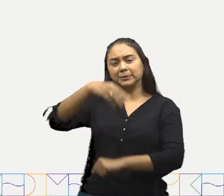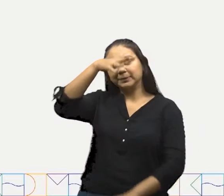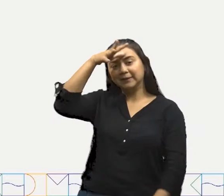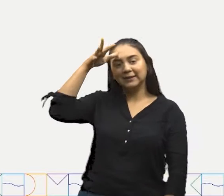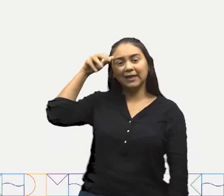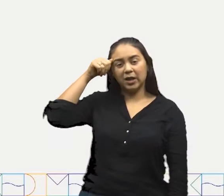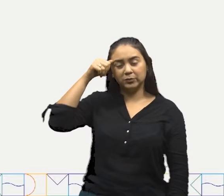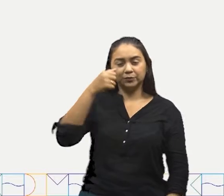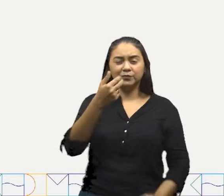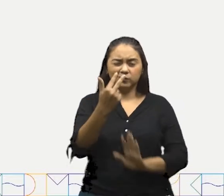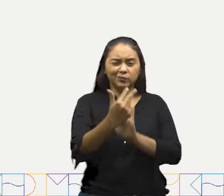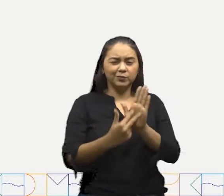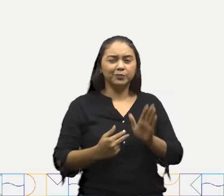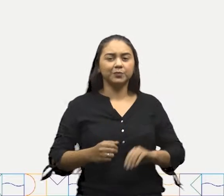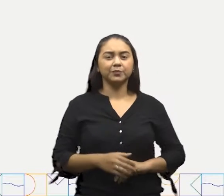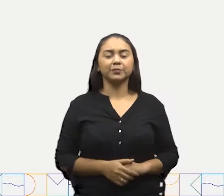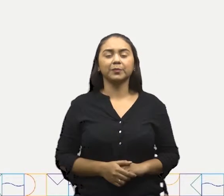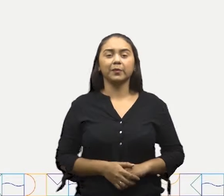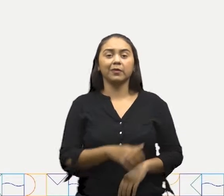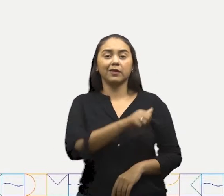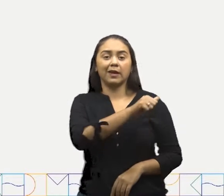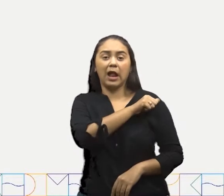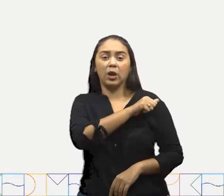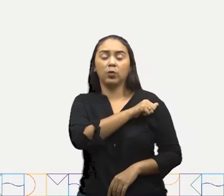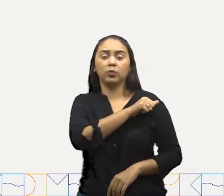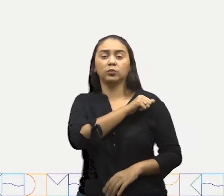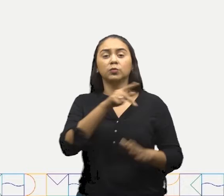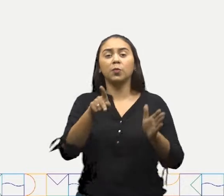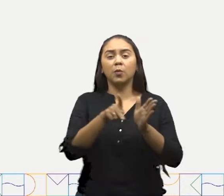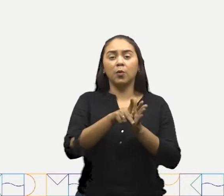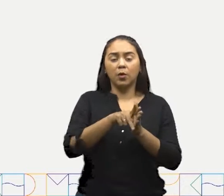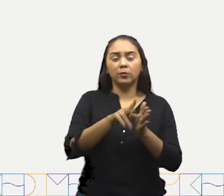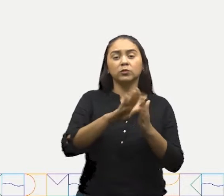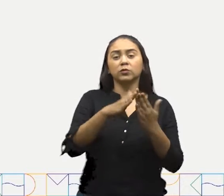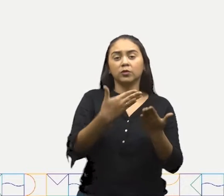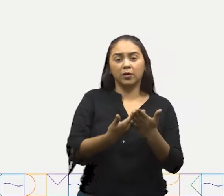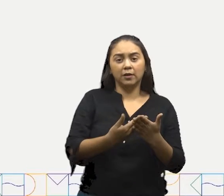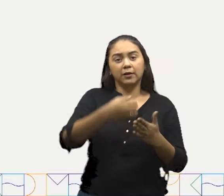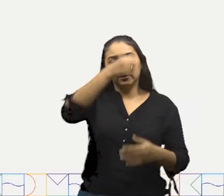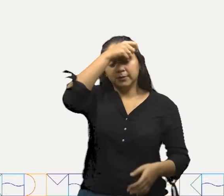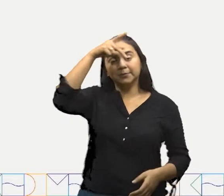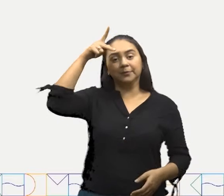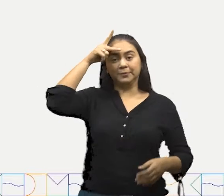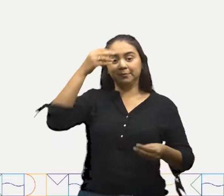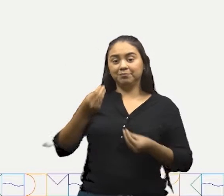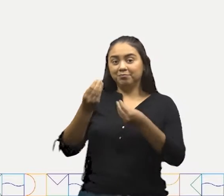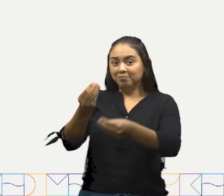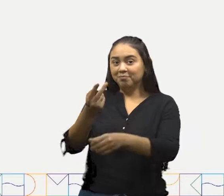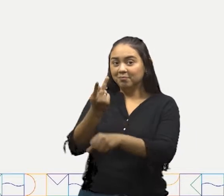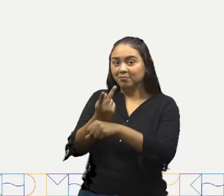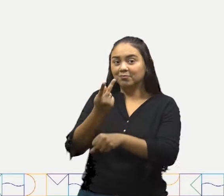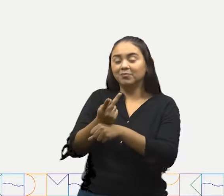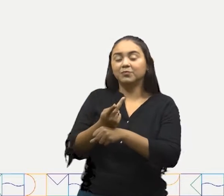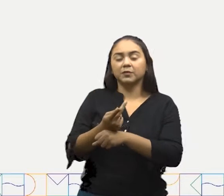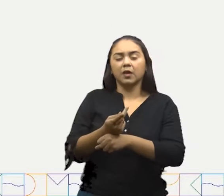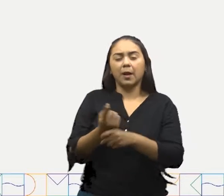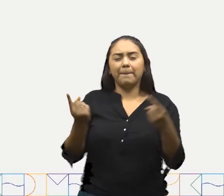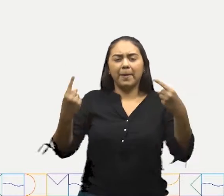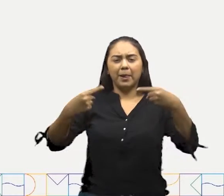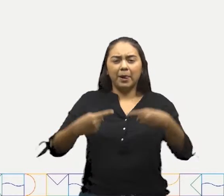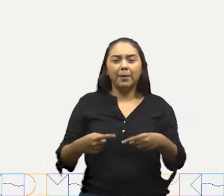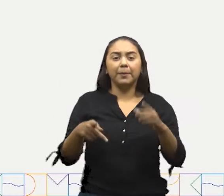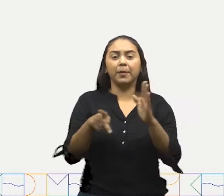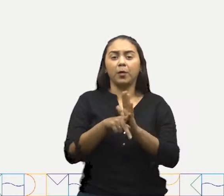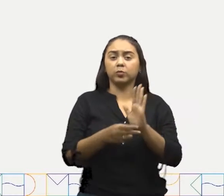comigo! Alunos da Rede Municipal de Ensino recebem premiação do concurso de produção textual.